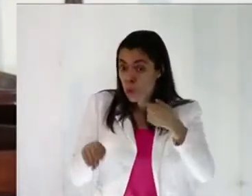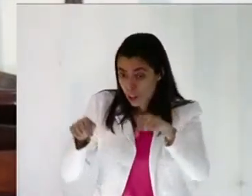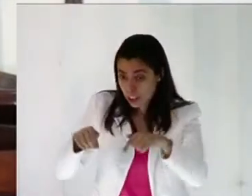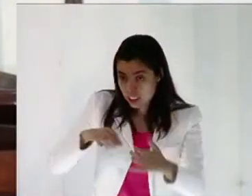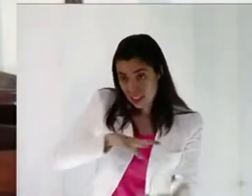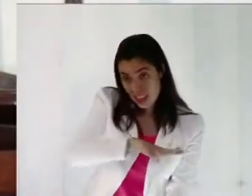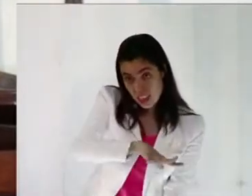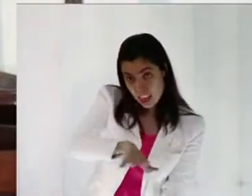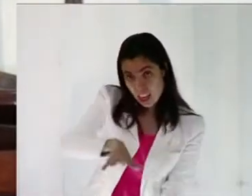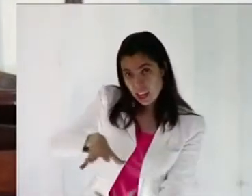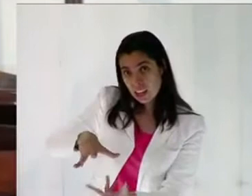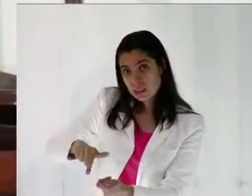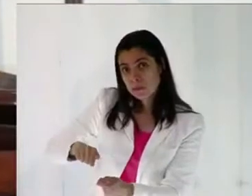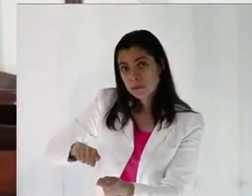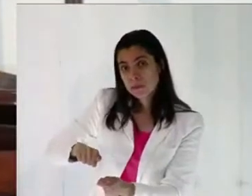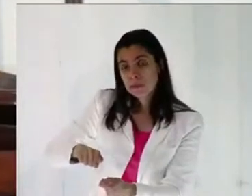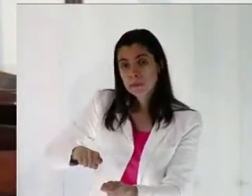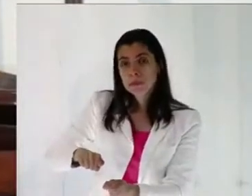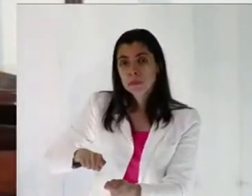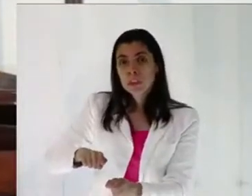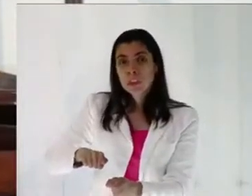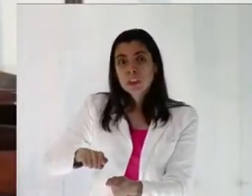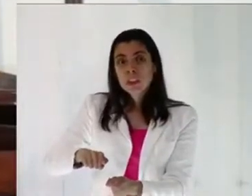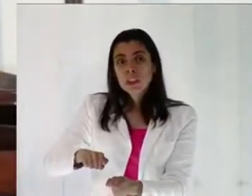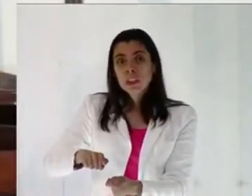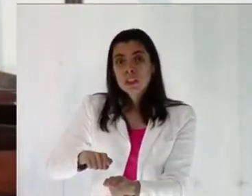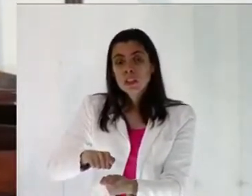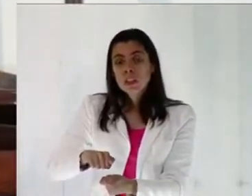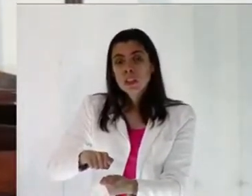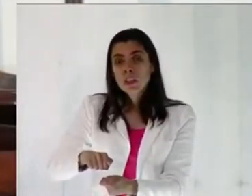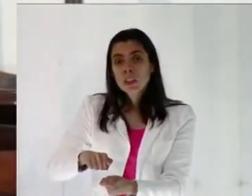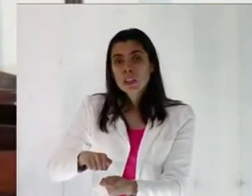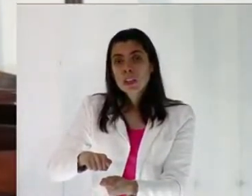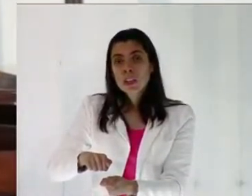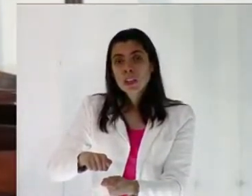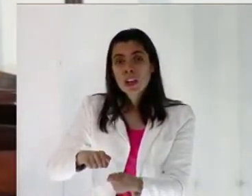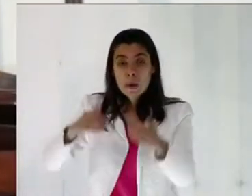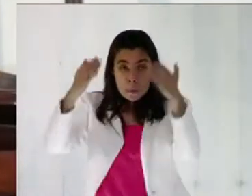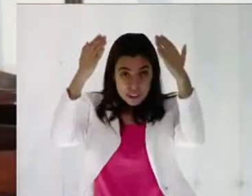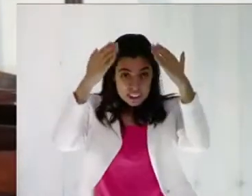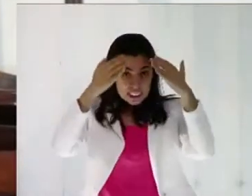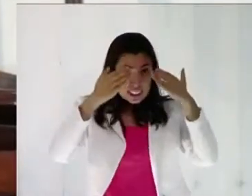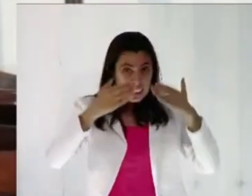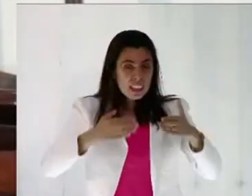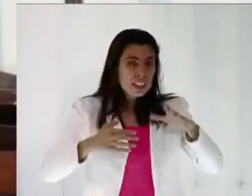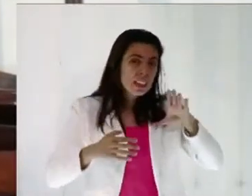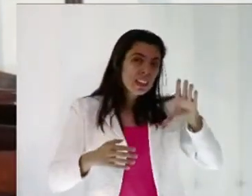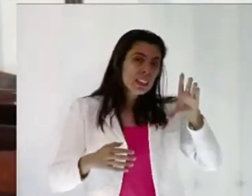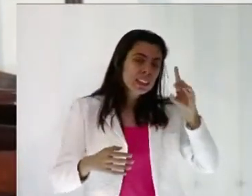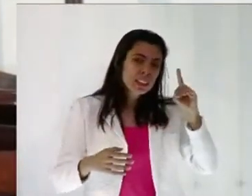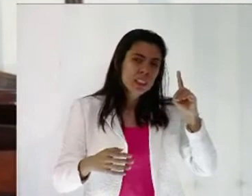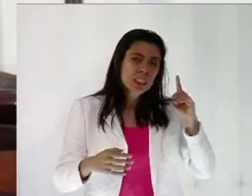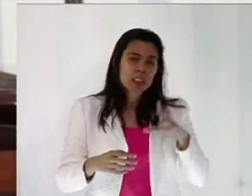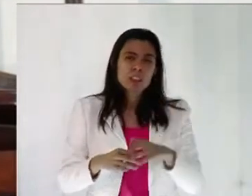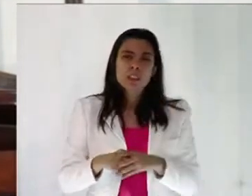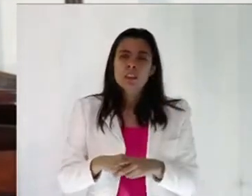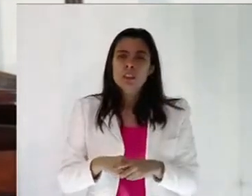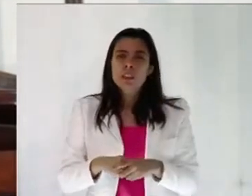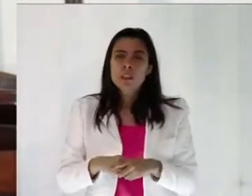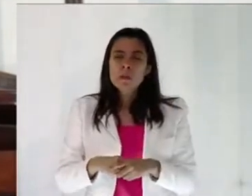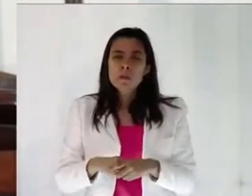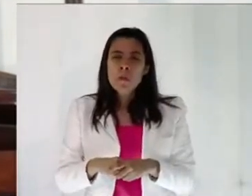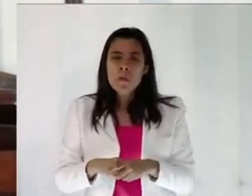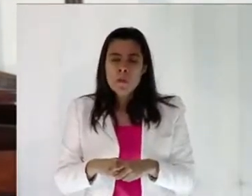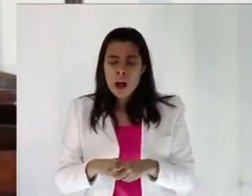nós deixamos isso bem claro, desde o seu batismo, a presença do Pai, mesmo quando ele ainda era uma criança e ele está lá entre